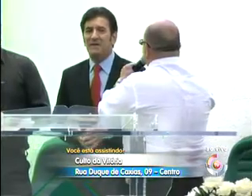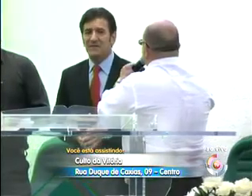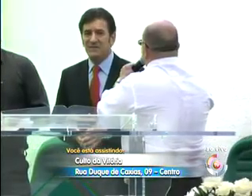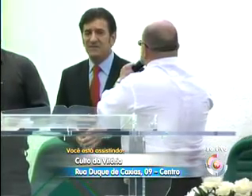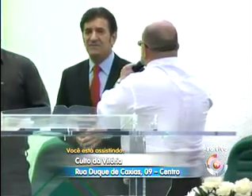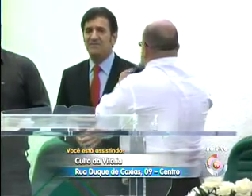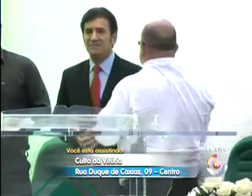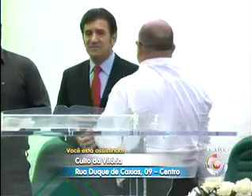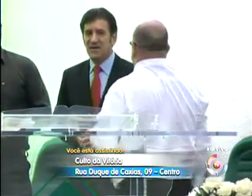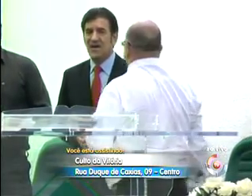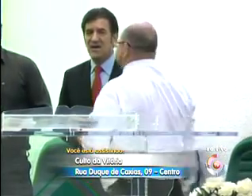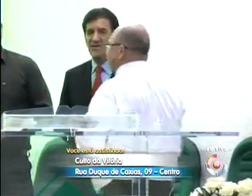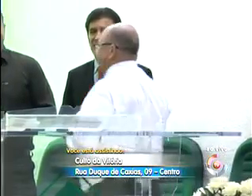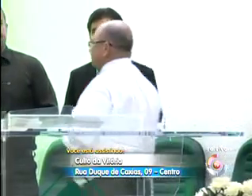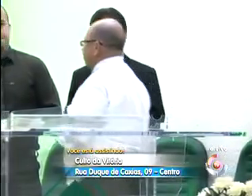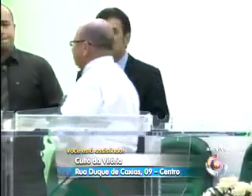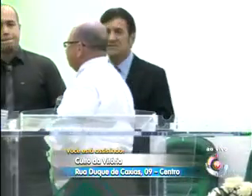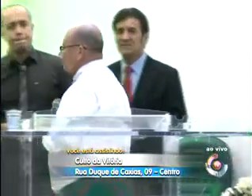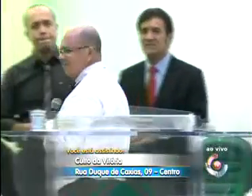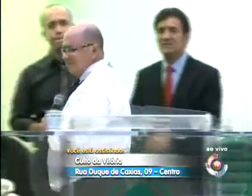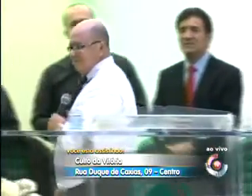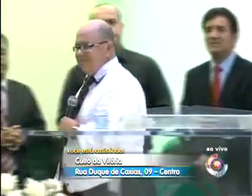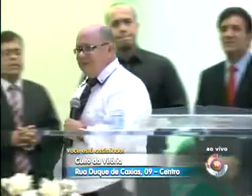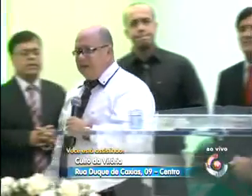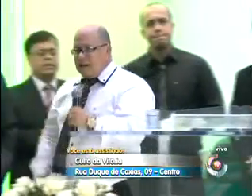sentimos o que a videira sente,